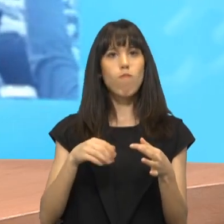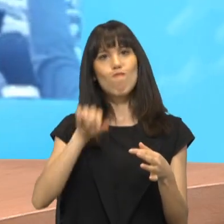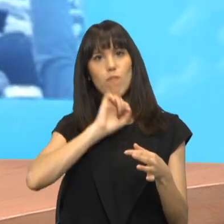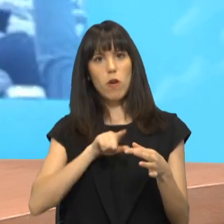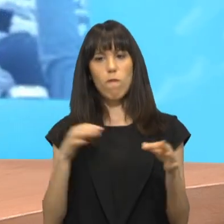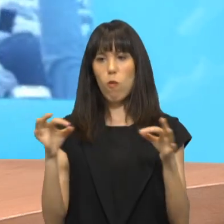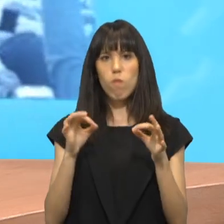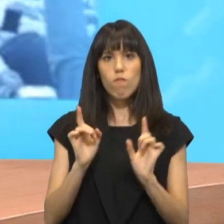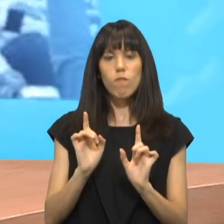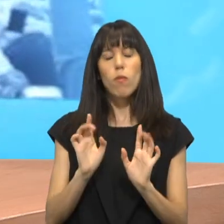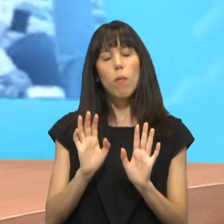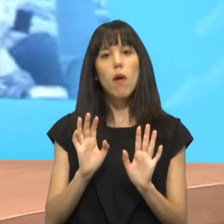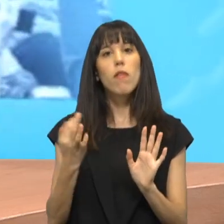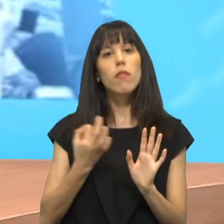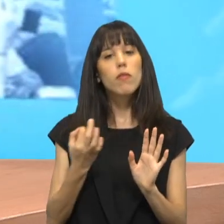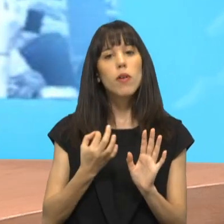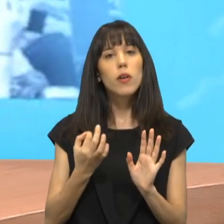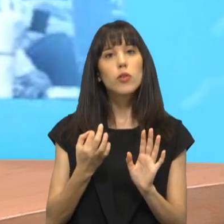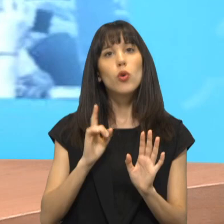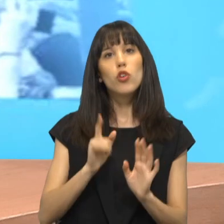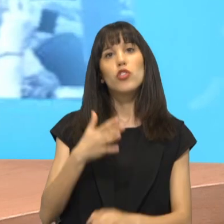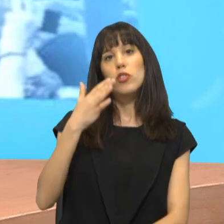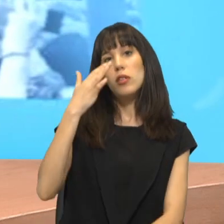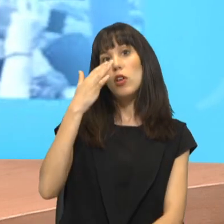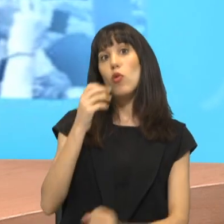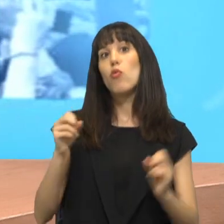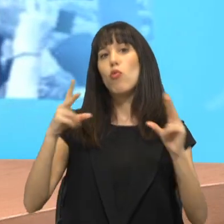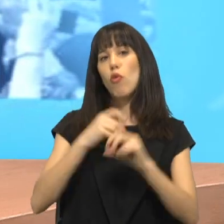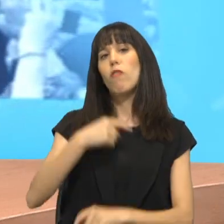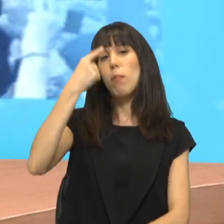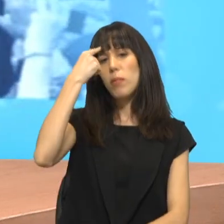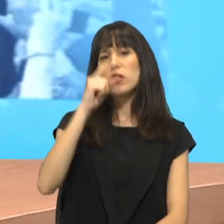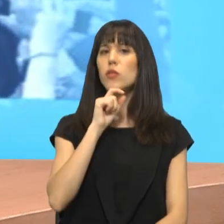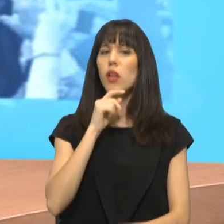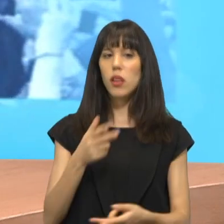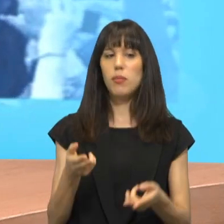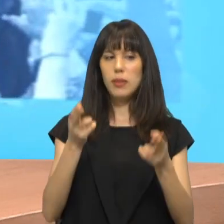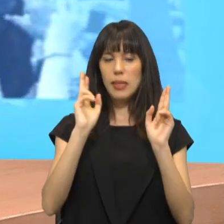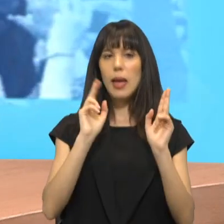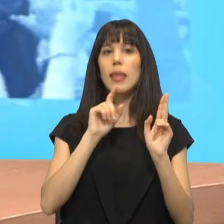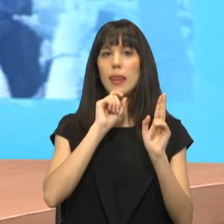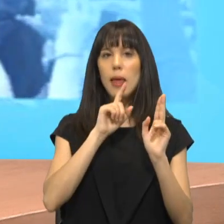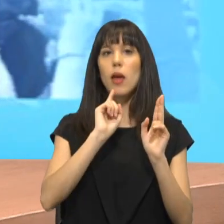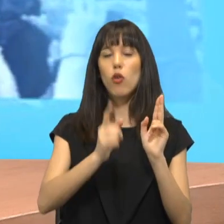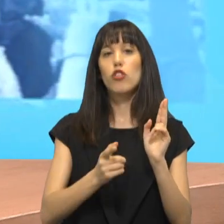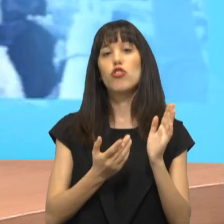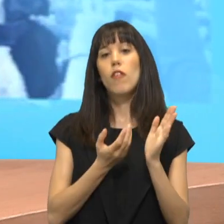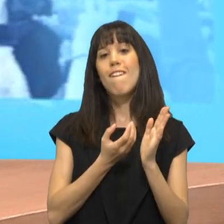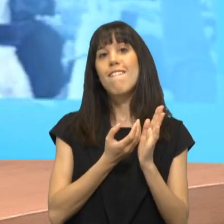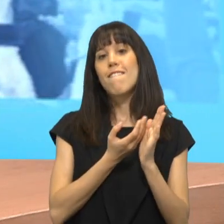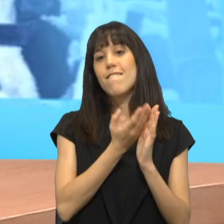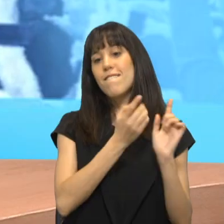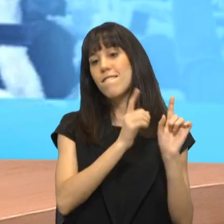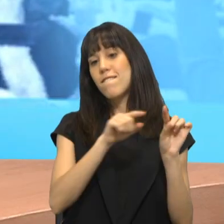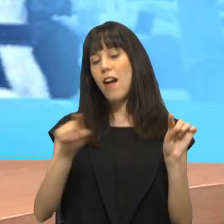com a ideia nova que a possibilidade de liberdade vem trazer também da pluralidade e do reconhecimento